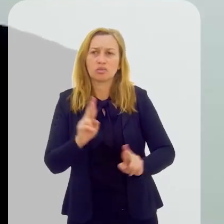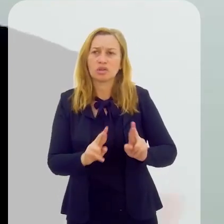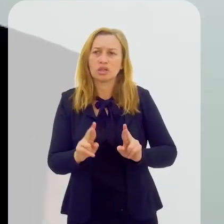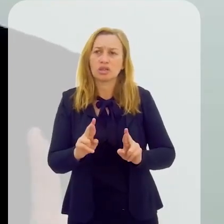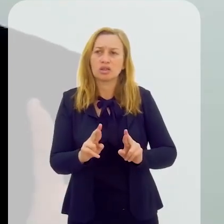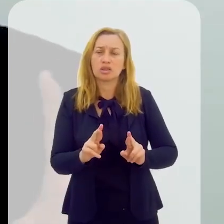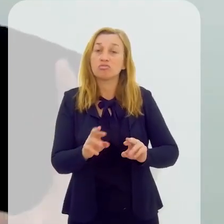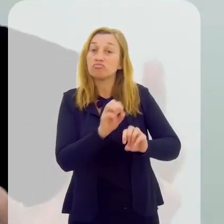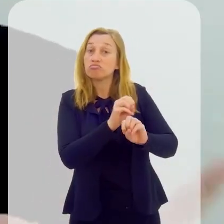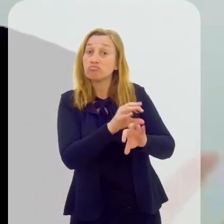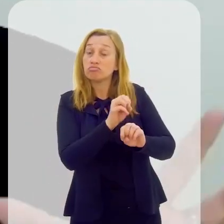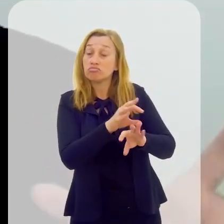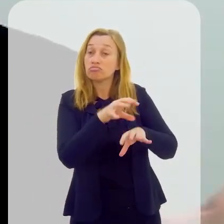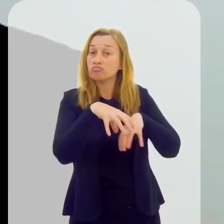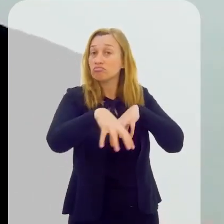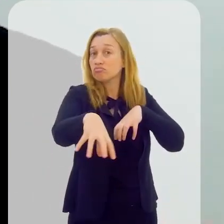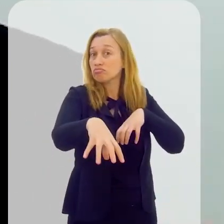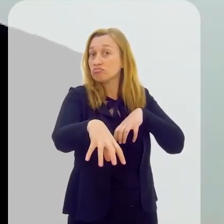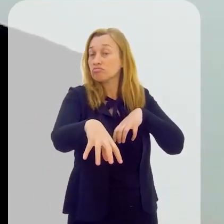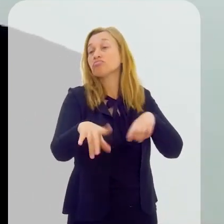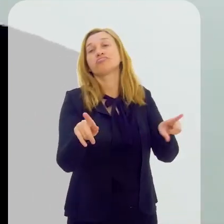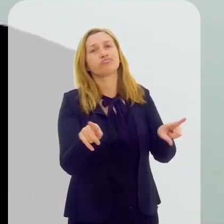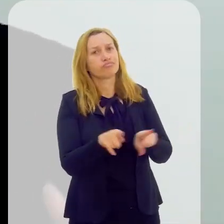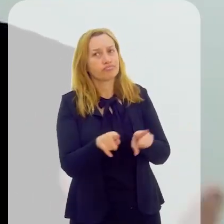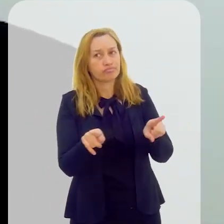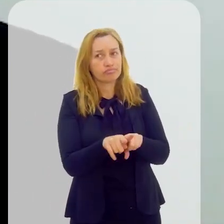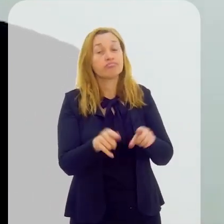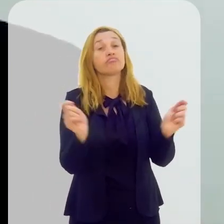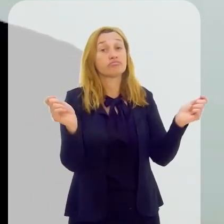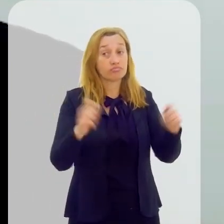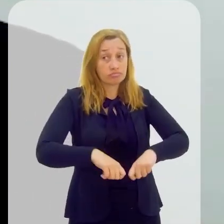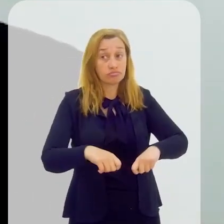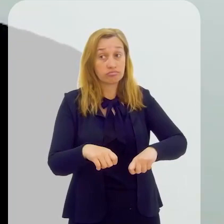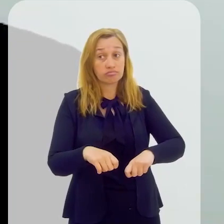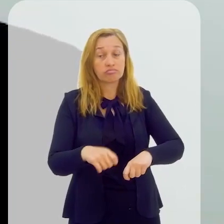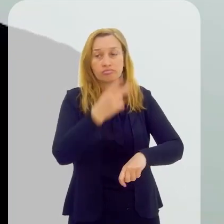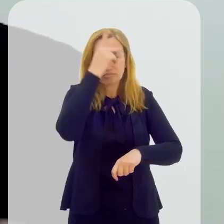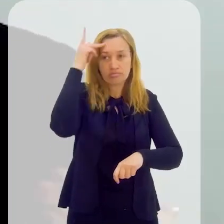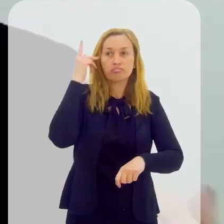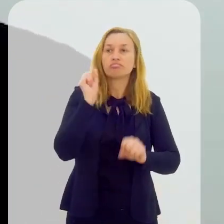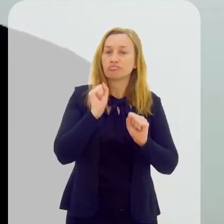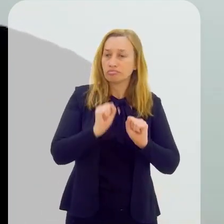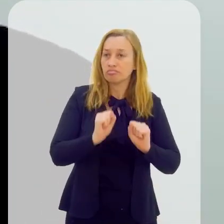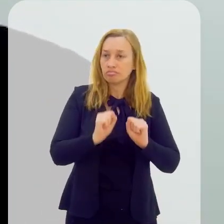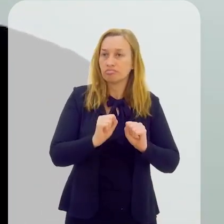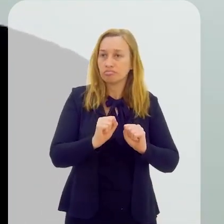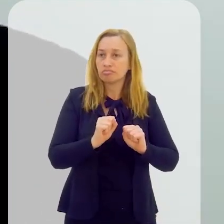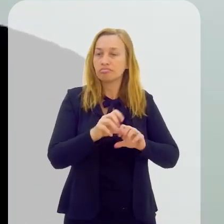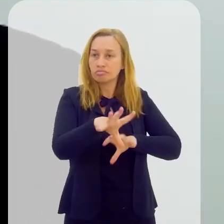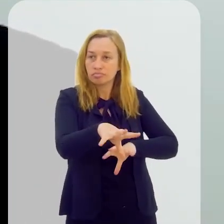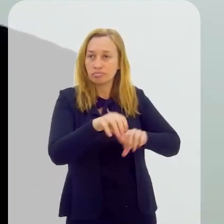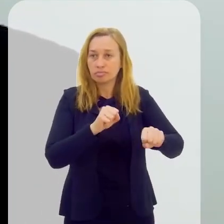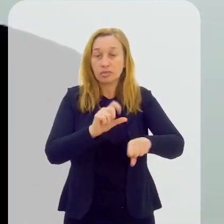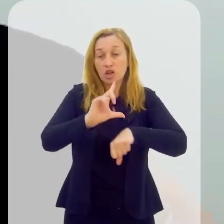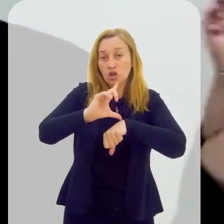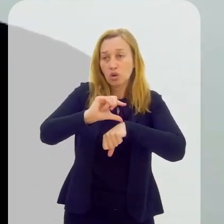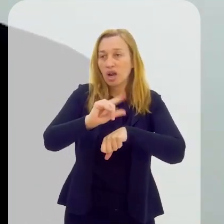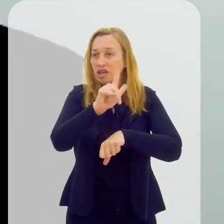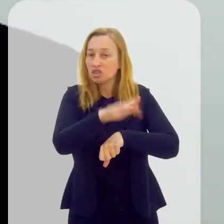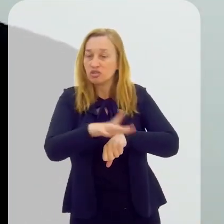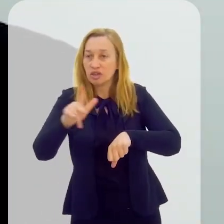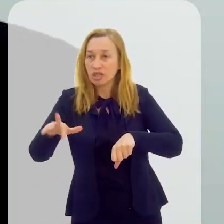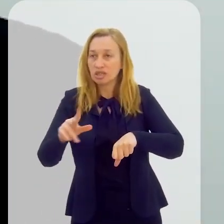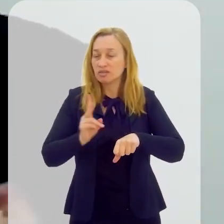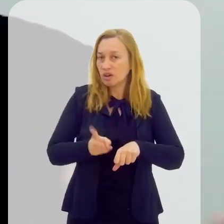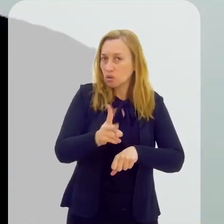relação a essa educação à distância, né, que também virou a possibilidade das pessoas poderem se capacitar em